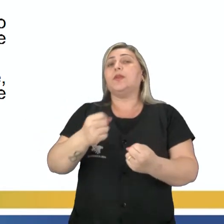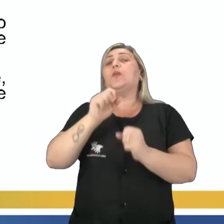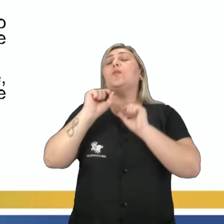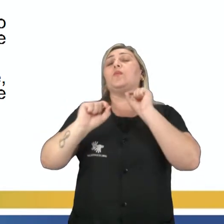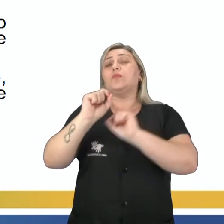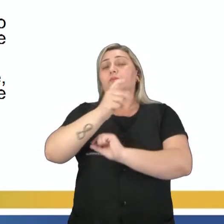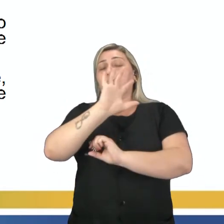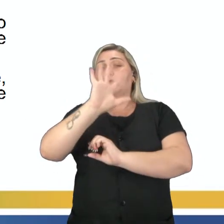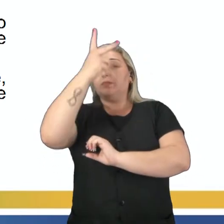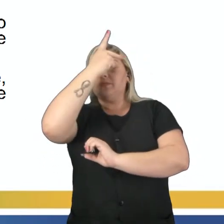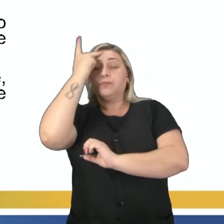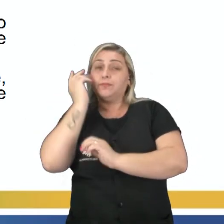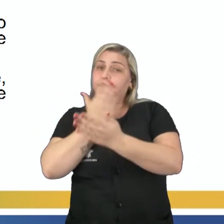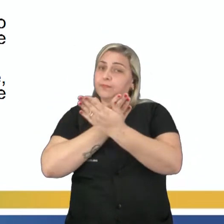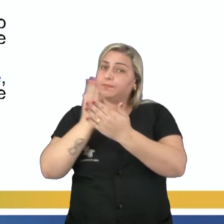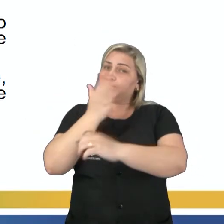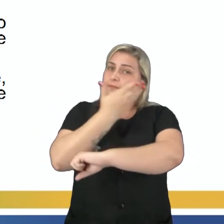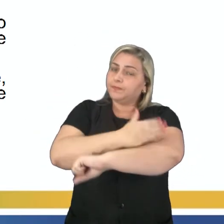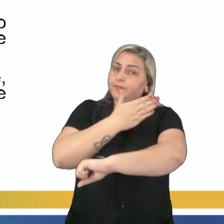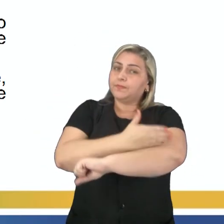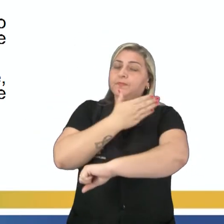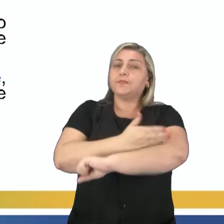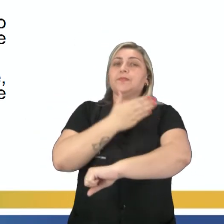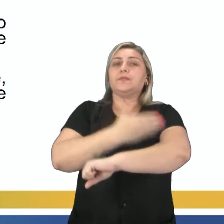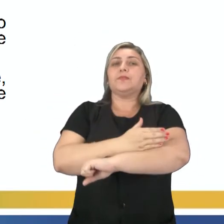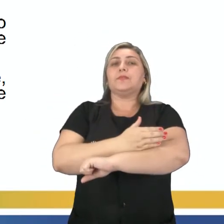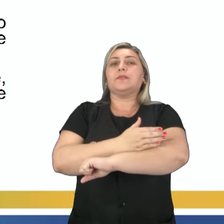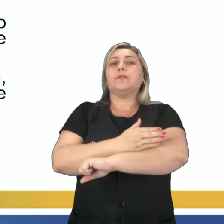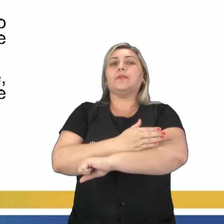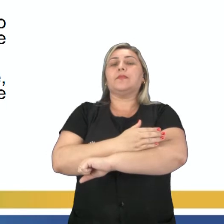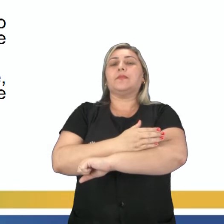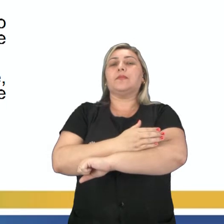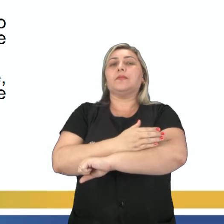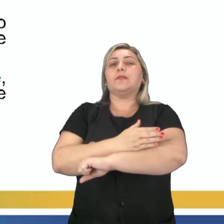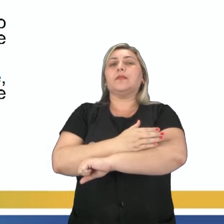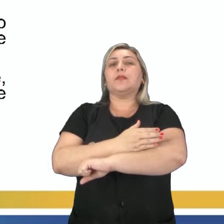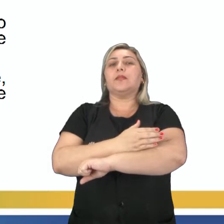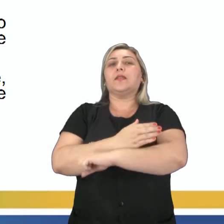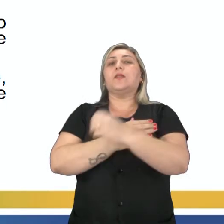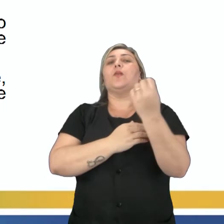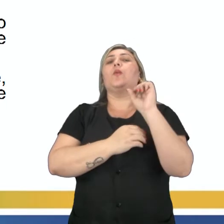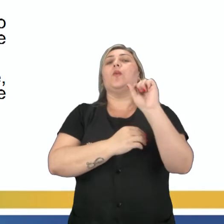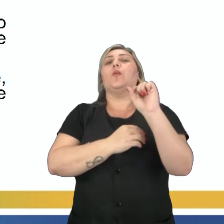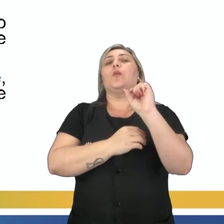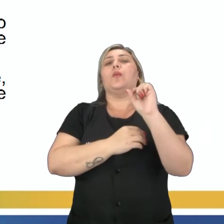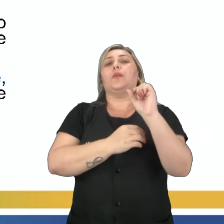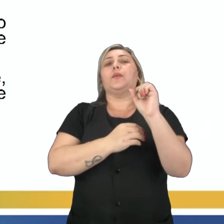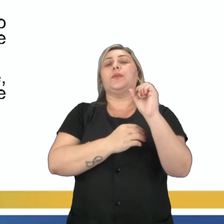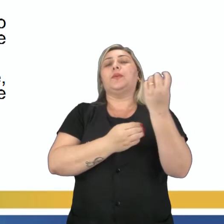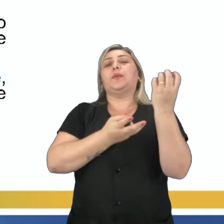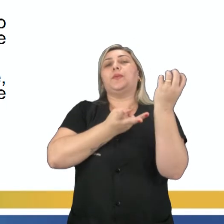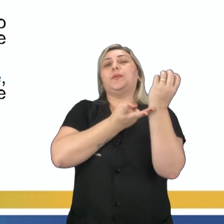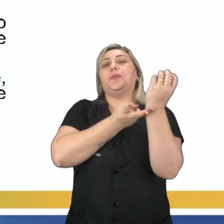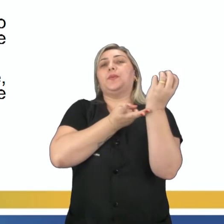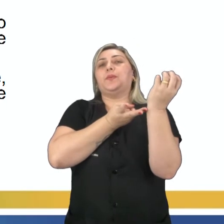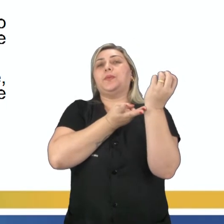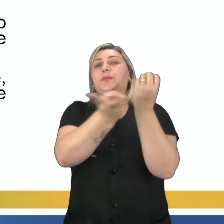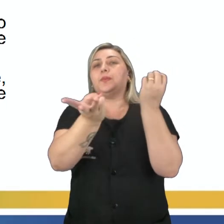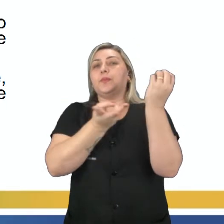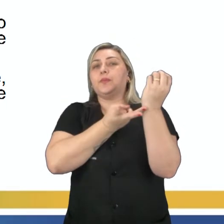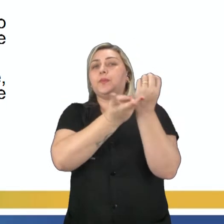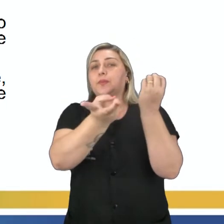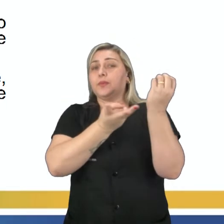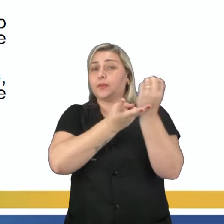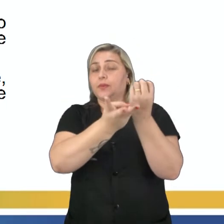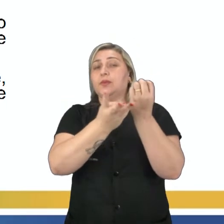pessoas começam a praticar o chamado êxodo urbano, que eles vão sair da cidade para o campo, vão se